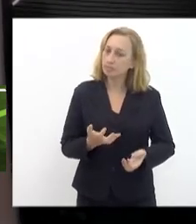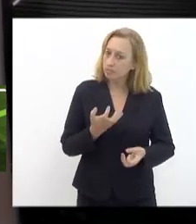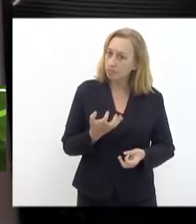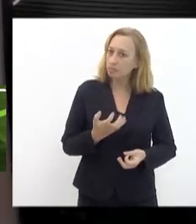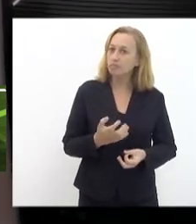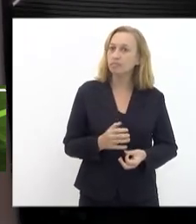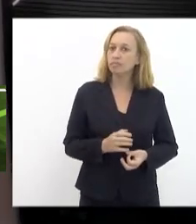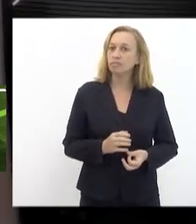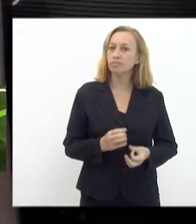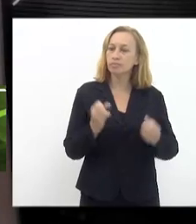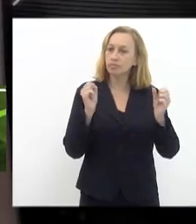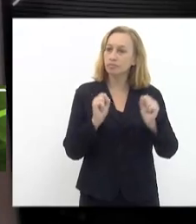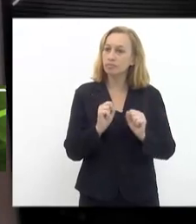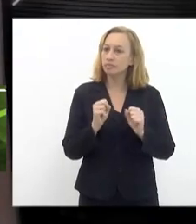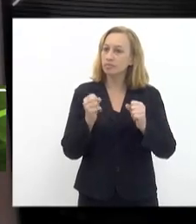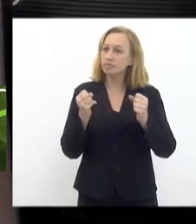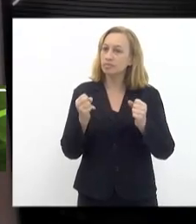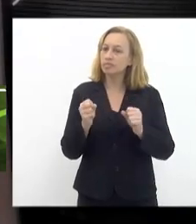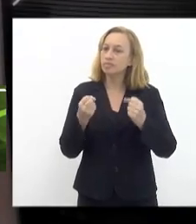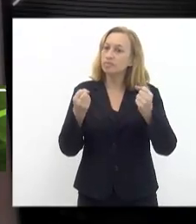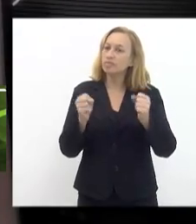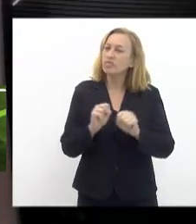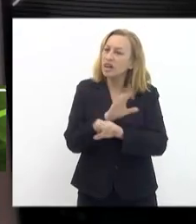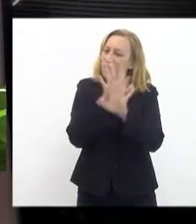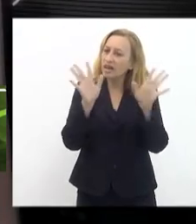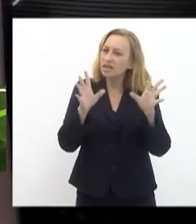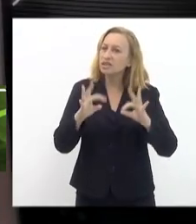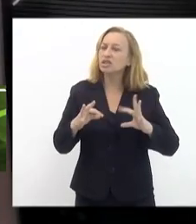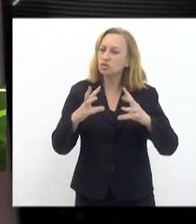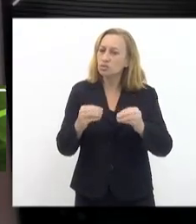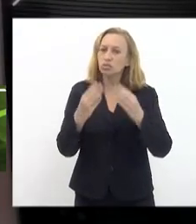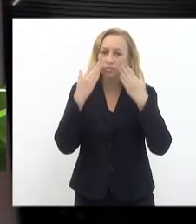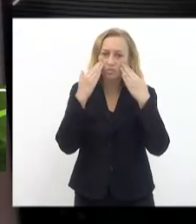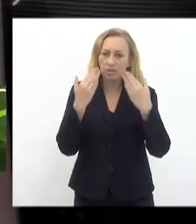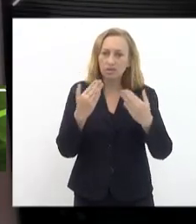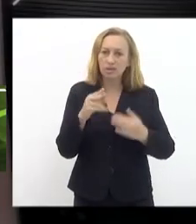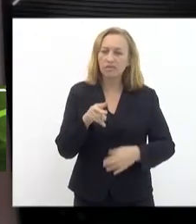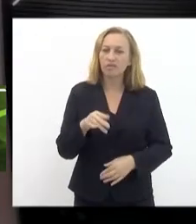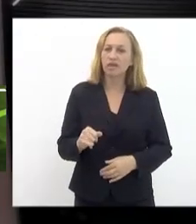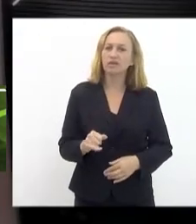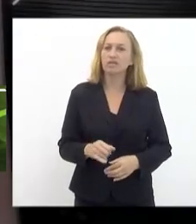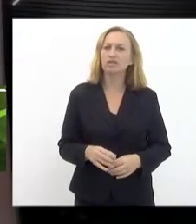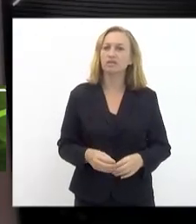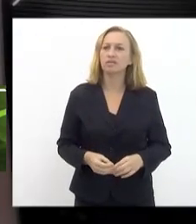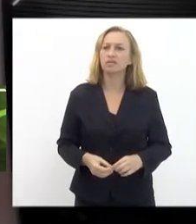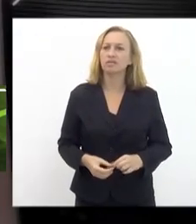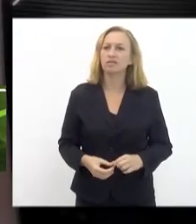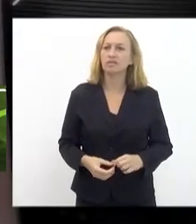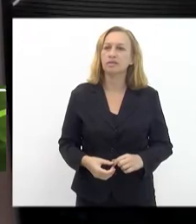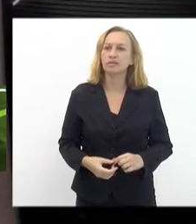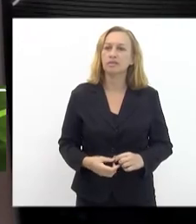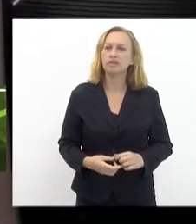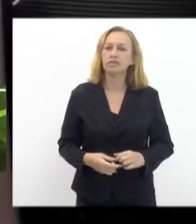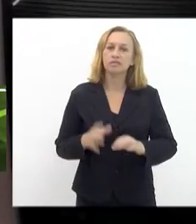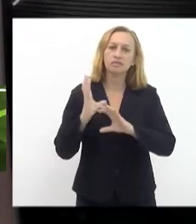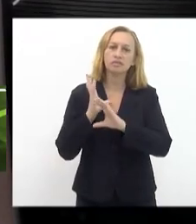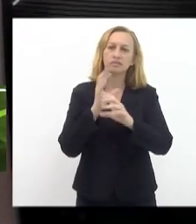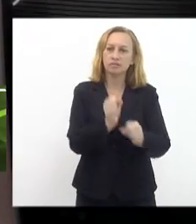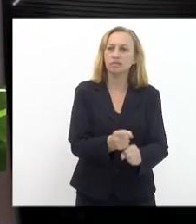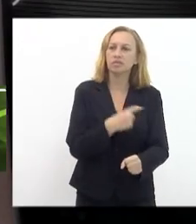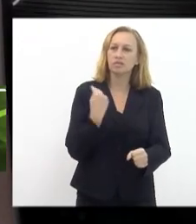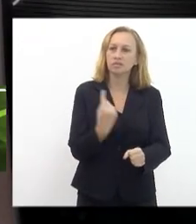aqui acha que critério naquilo que a gente vai apresentar é como o resultado da nossa